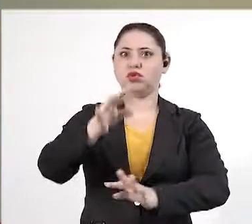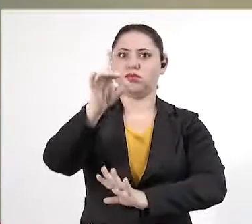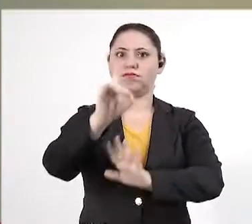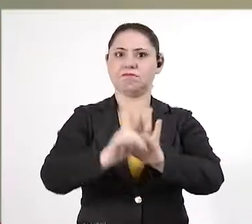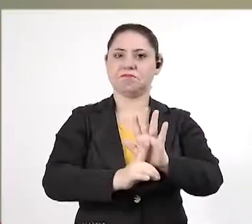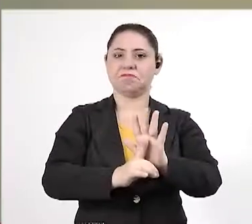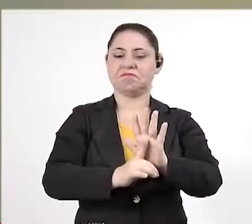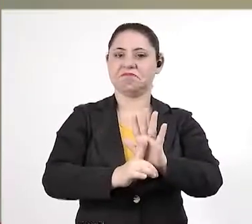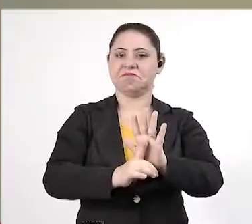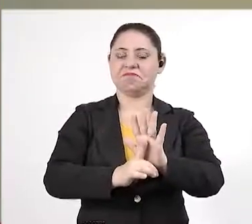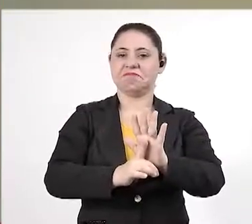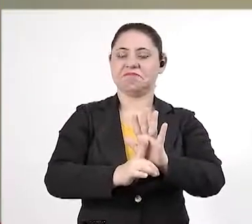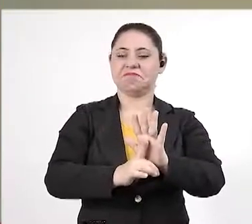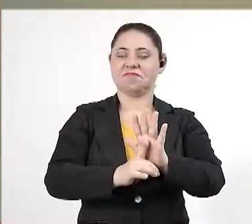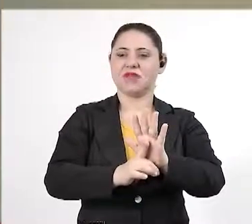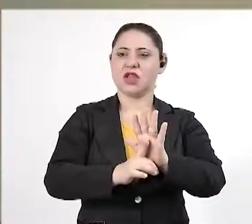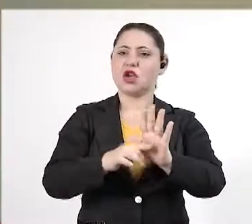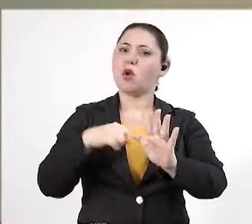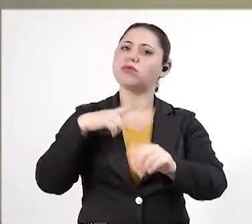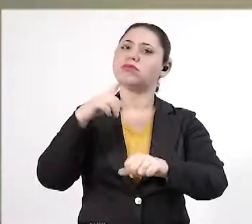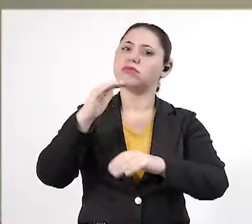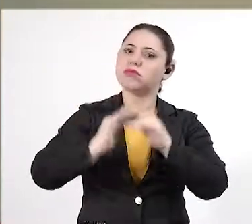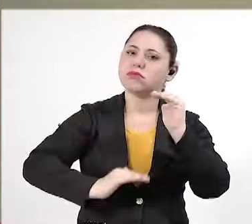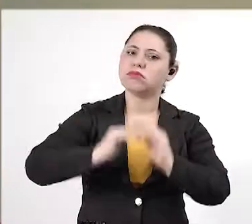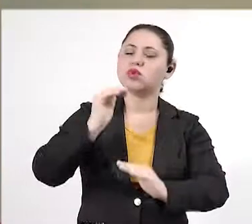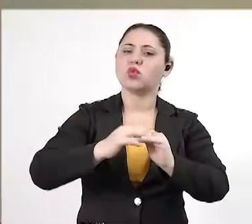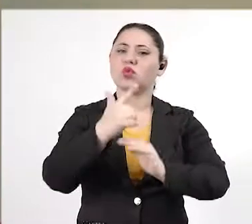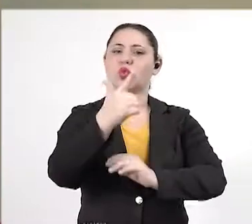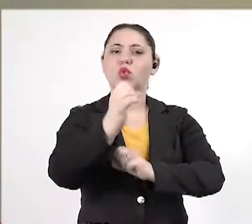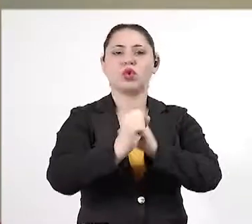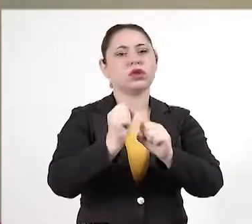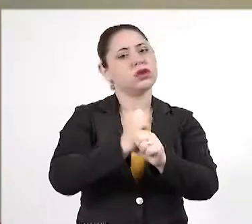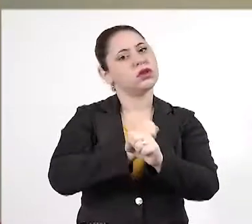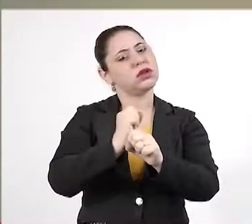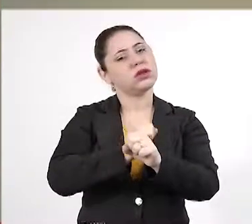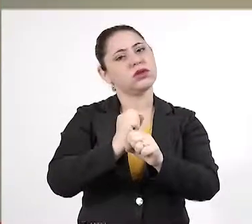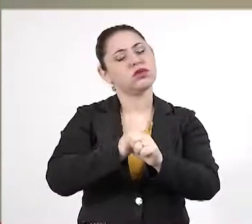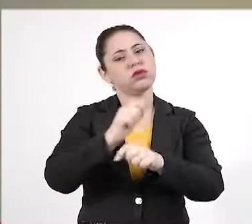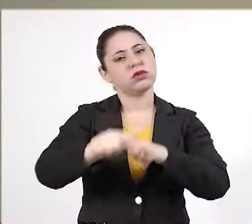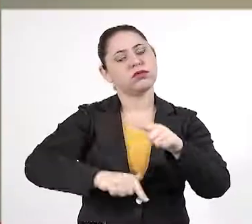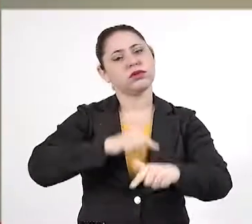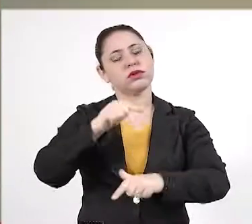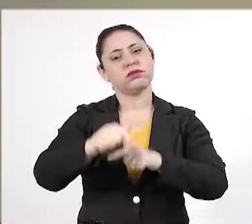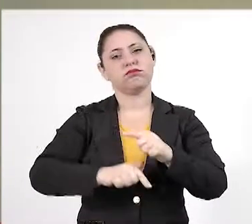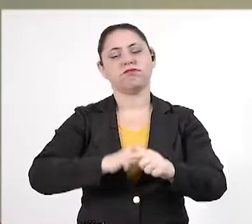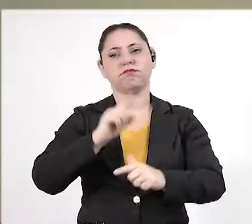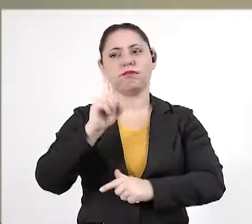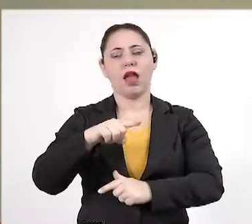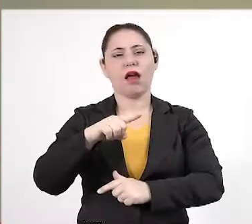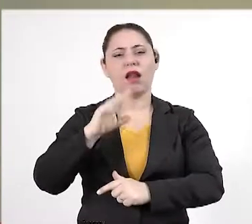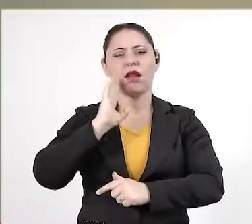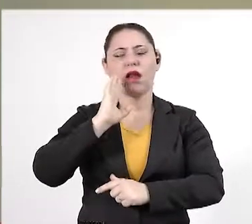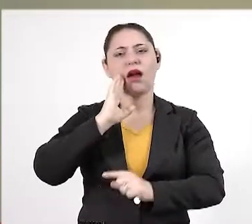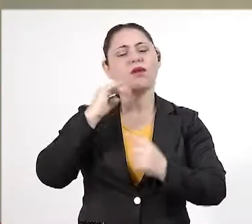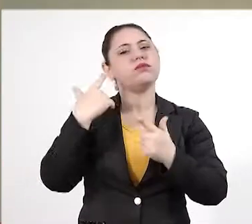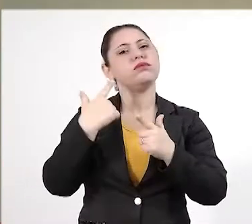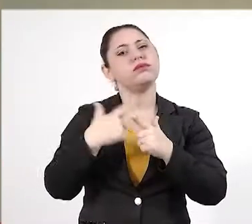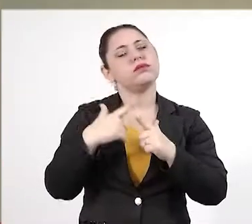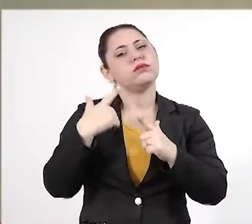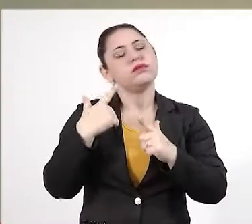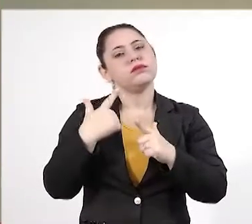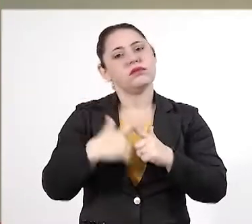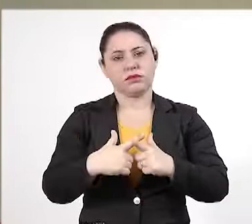de direito. E eu exerci essa posição por 2 anos lá. É muito